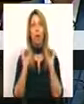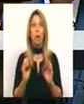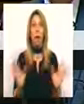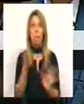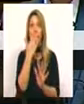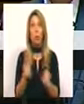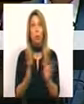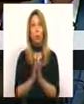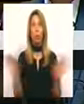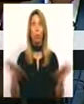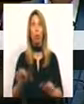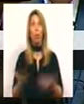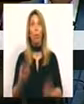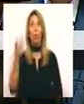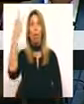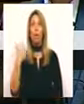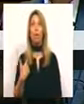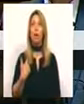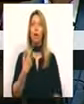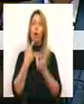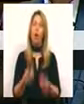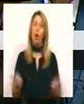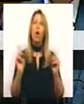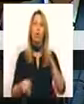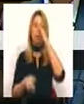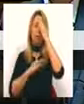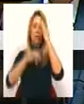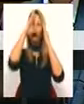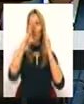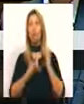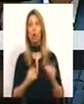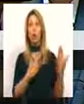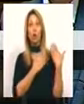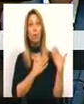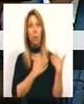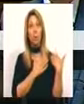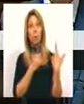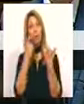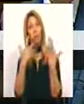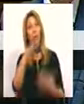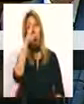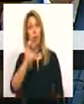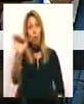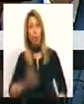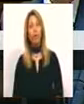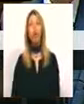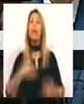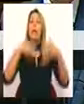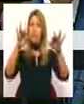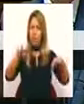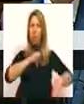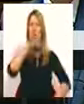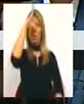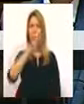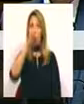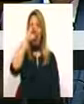tudo pior do que estava no ano passado. E, mais uma vez, Sr. Ministro, a responsabilidade é do Governo. Termino, Sr. Ministro, lembrando